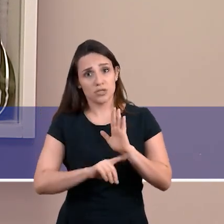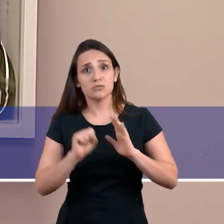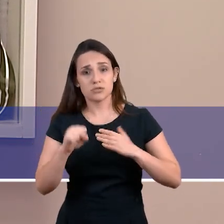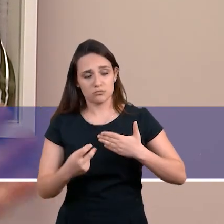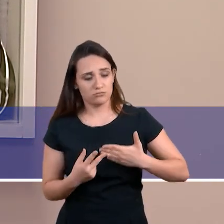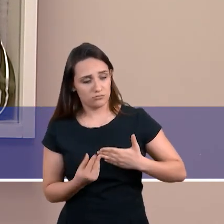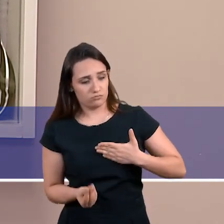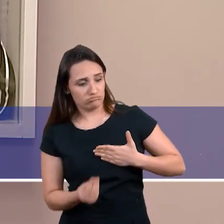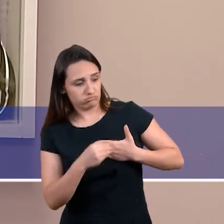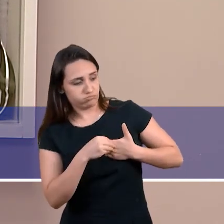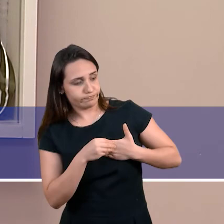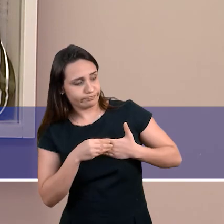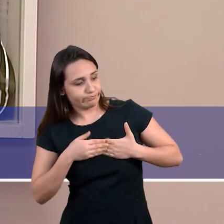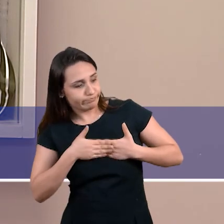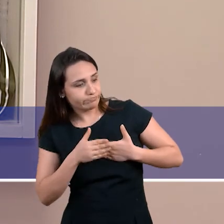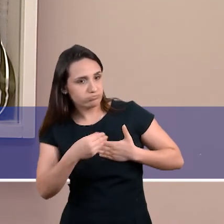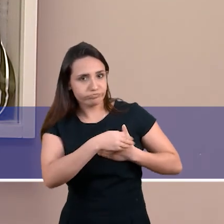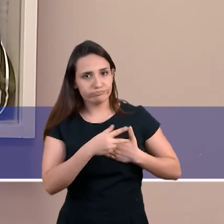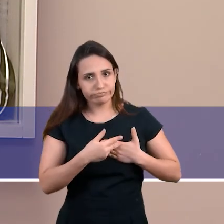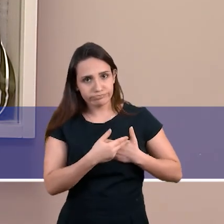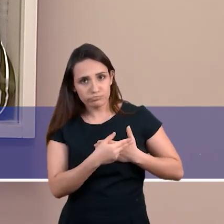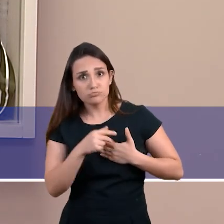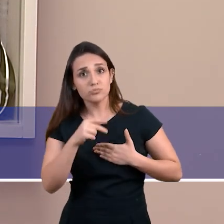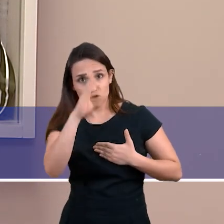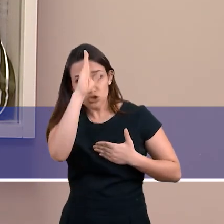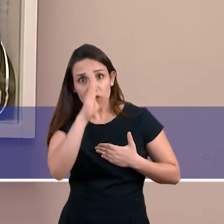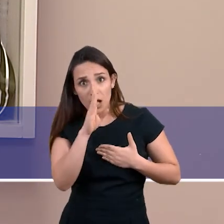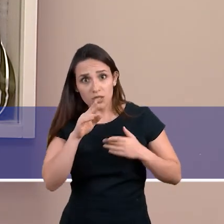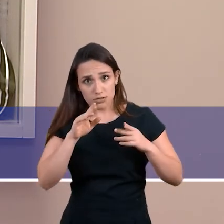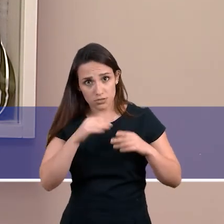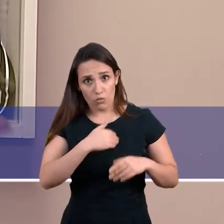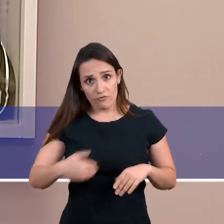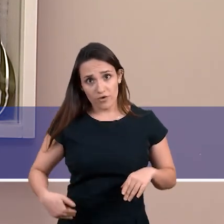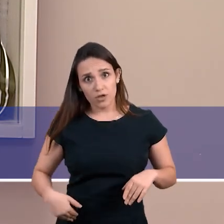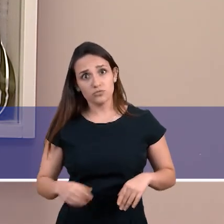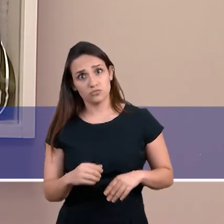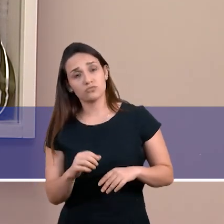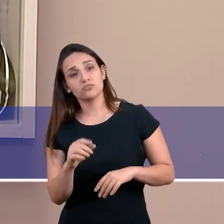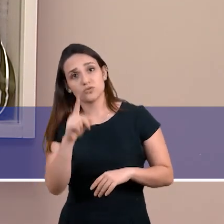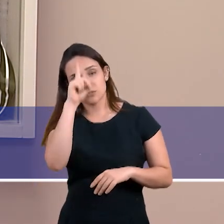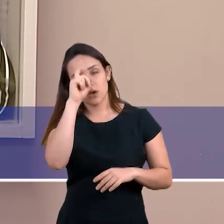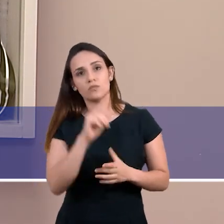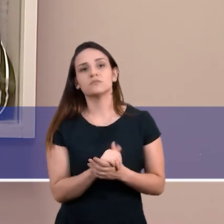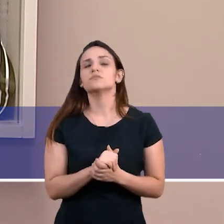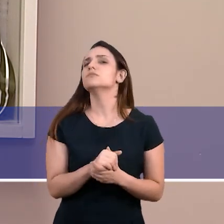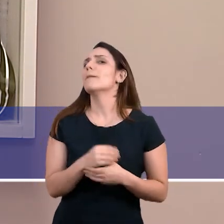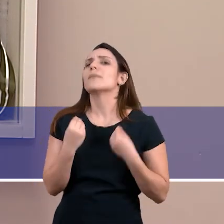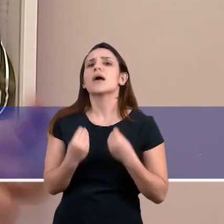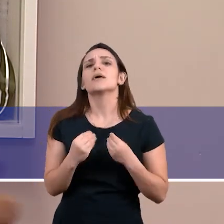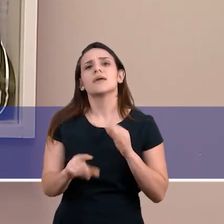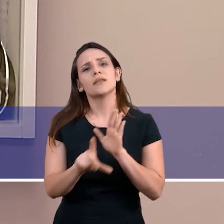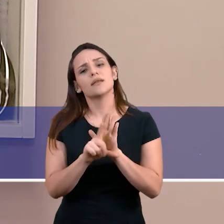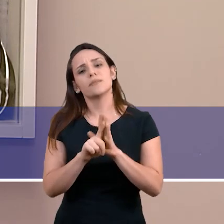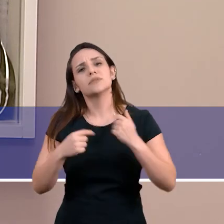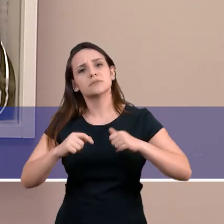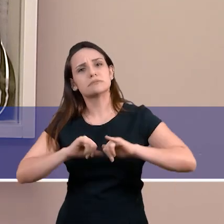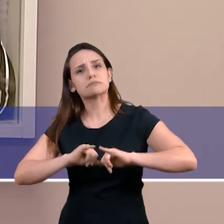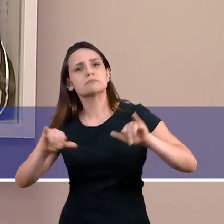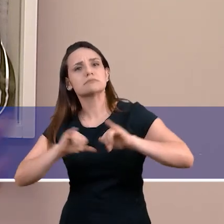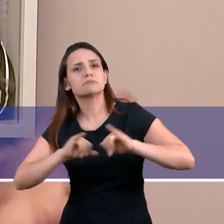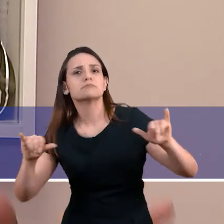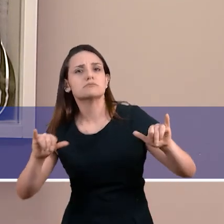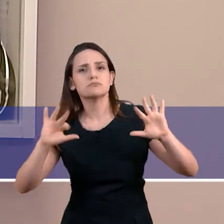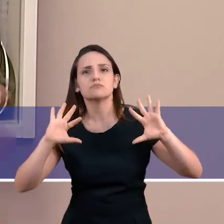elas podem fazer a reconstrução na rede pública. Esta lei ela vem exatamente através da